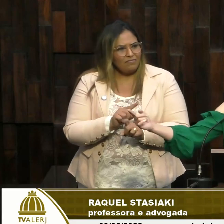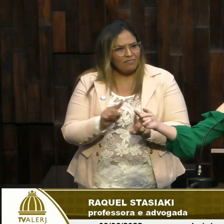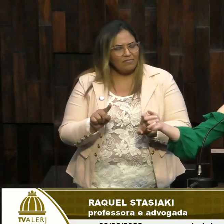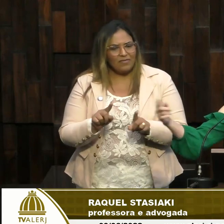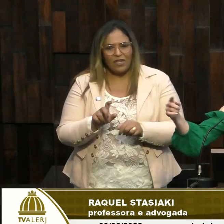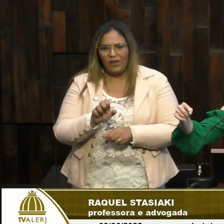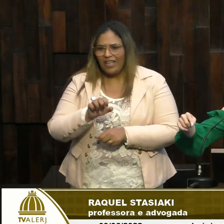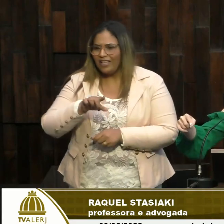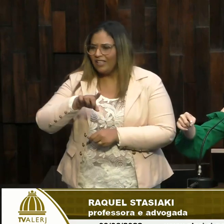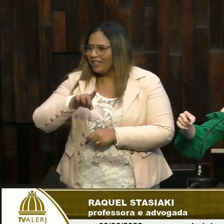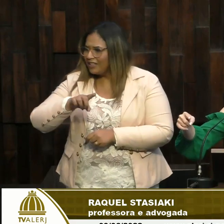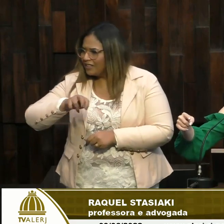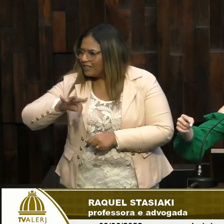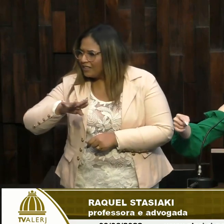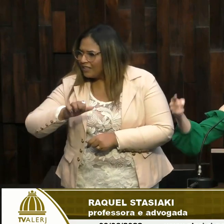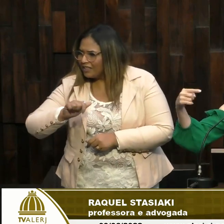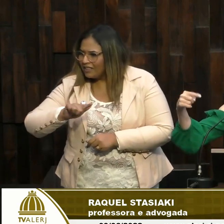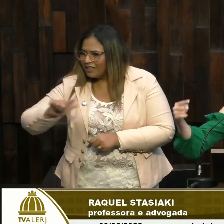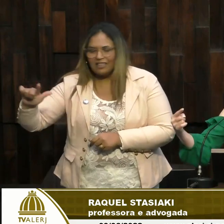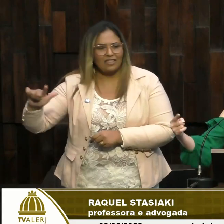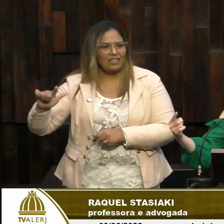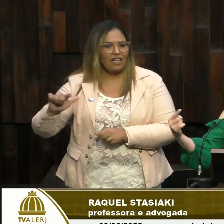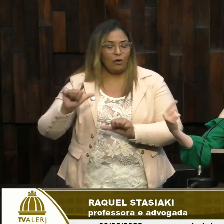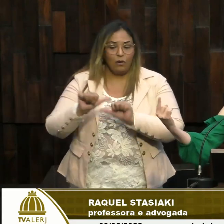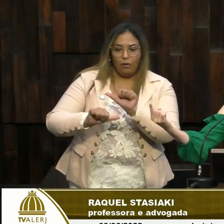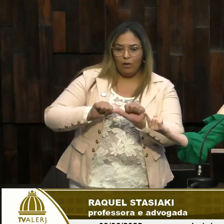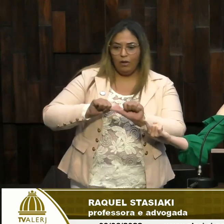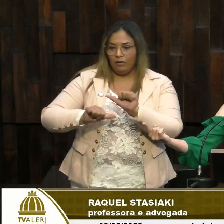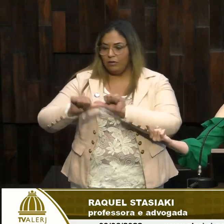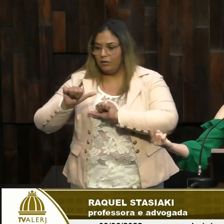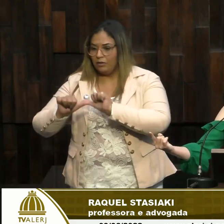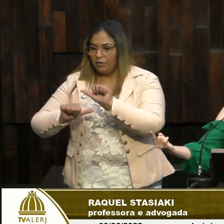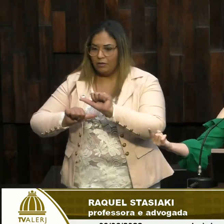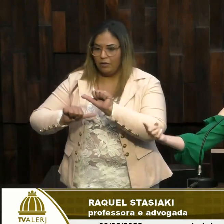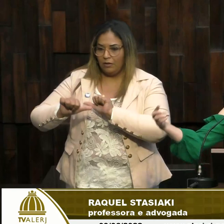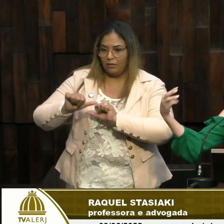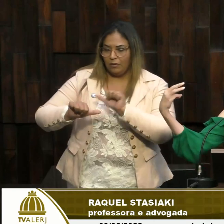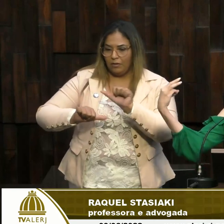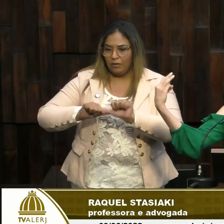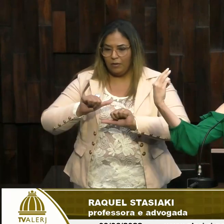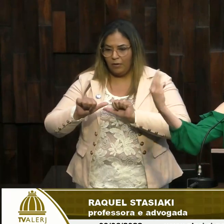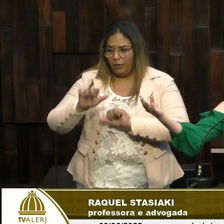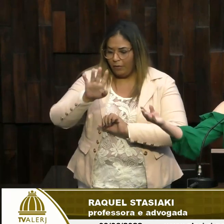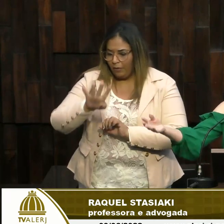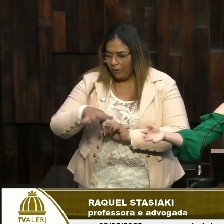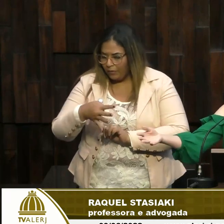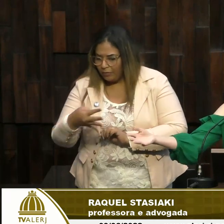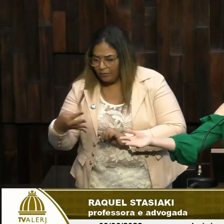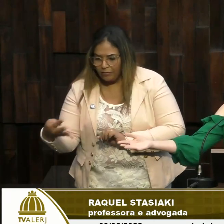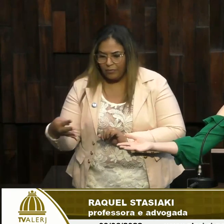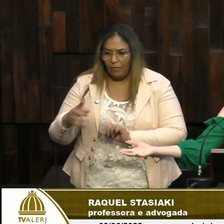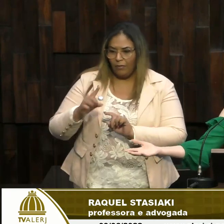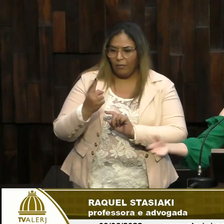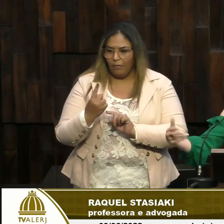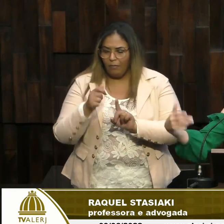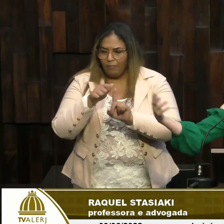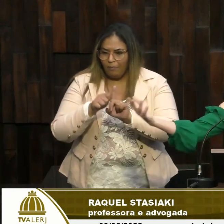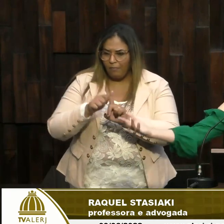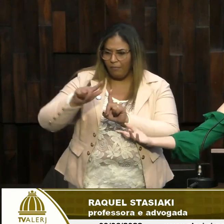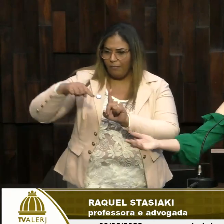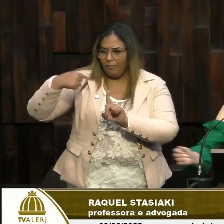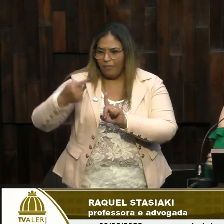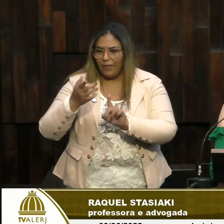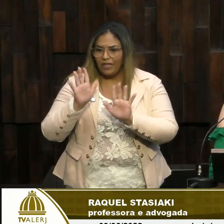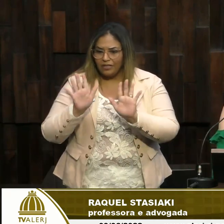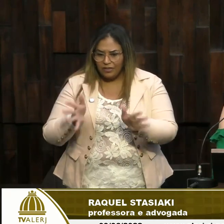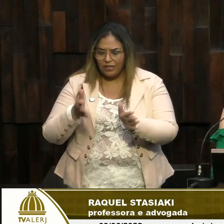edital seja retificado para modificar conteúdo programático depois de um mês já